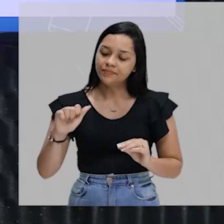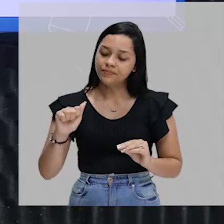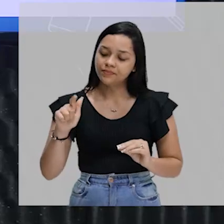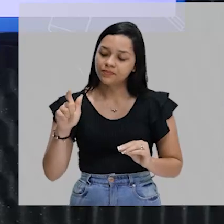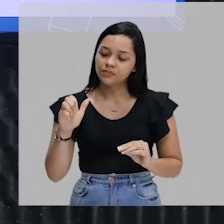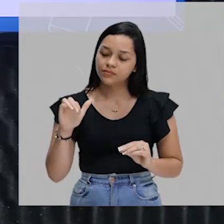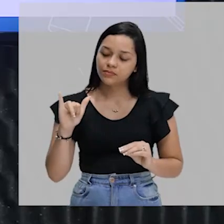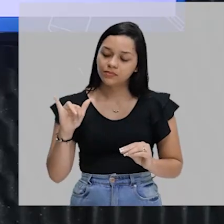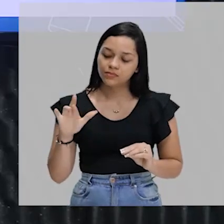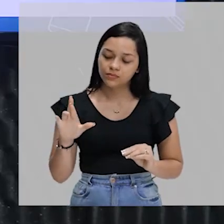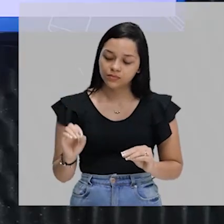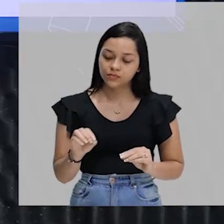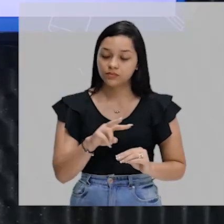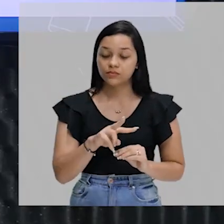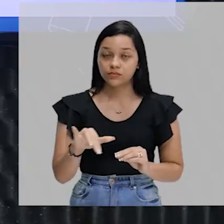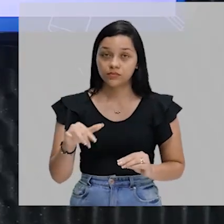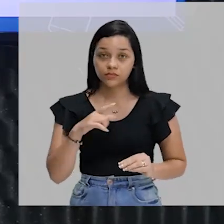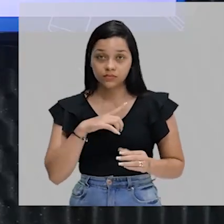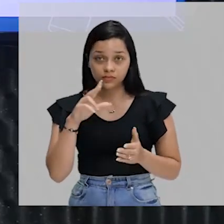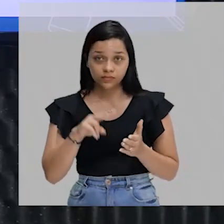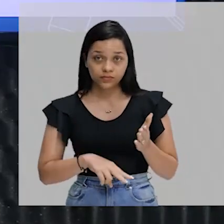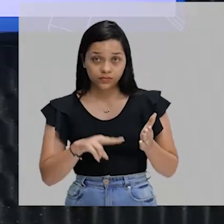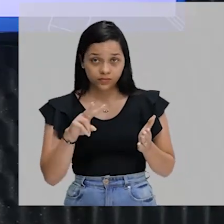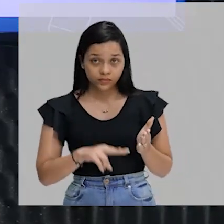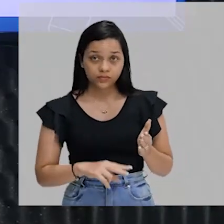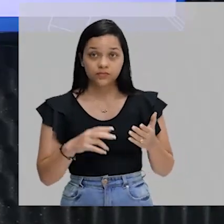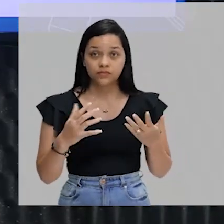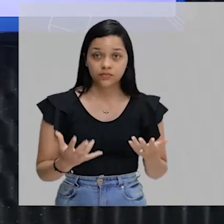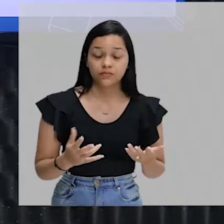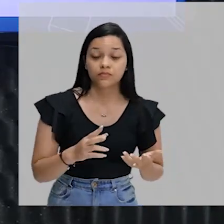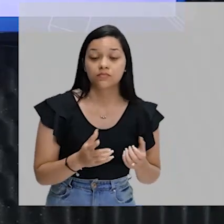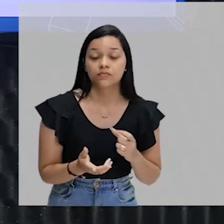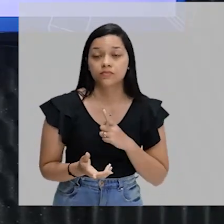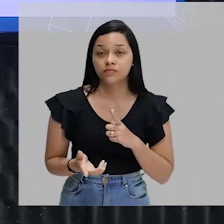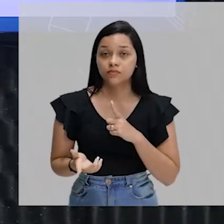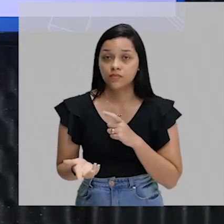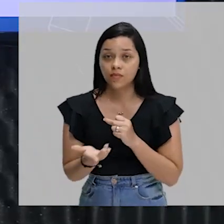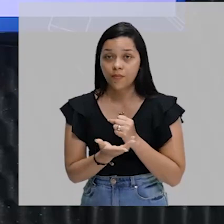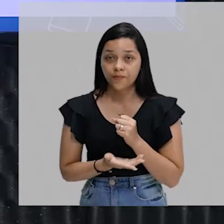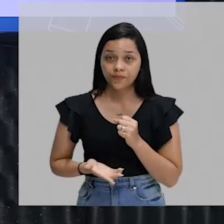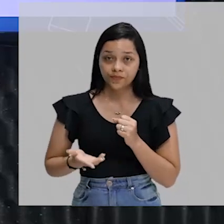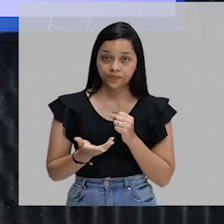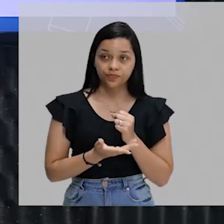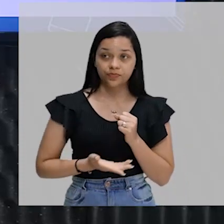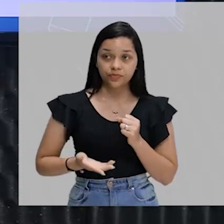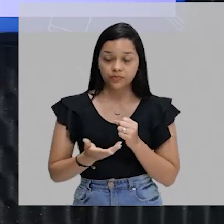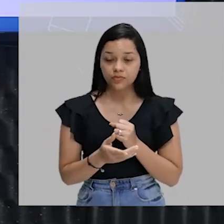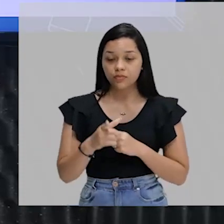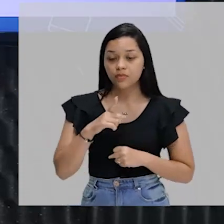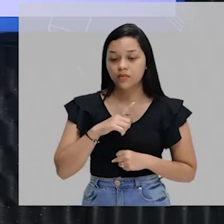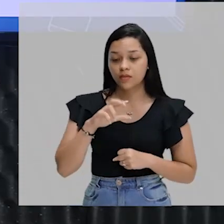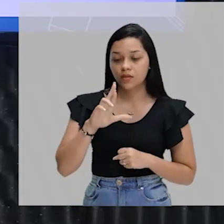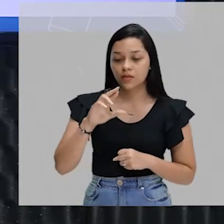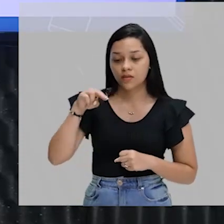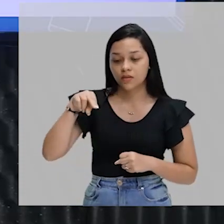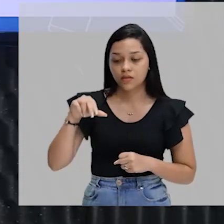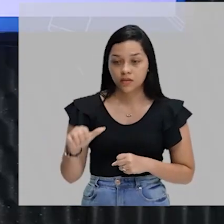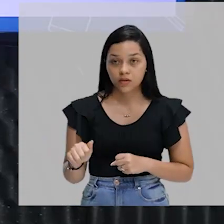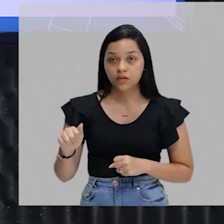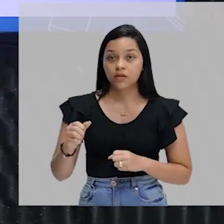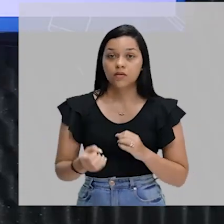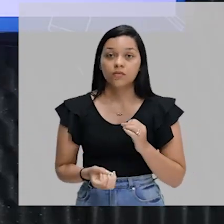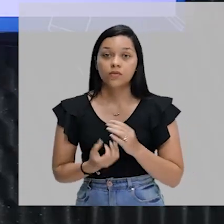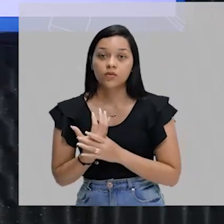a molécula que vai ser lida pelo ribossomo, e aí, com base nessa molécula de RNA mensageiro, se produz